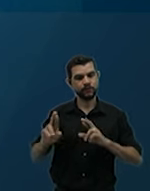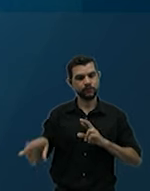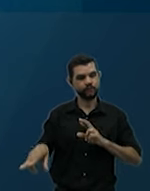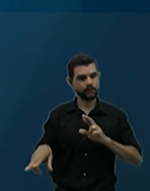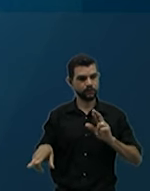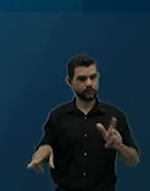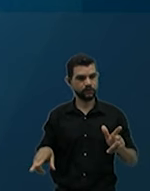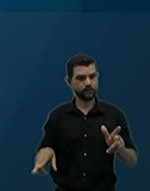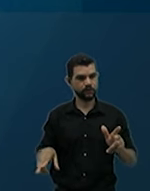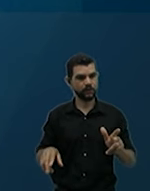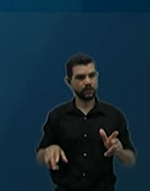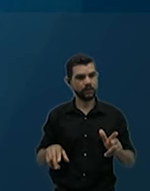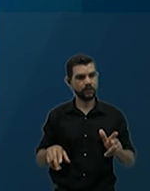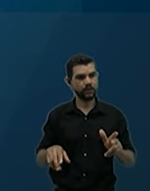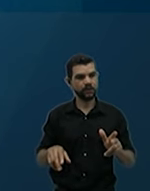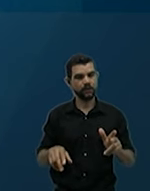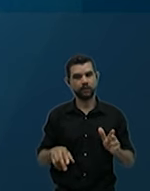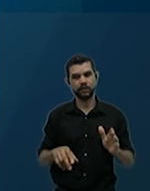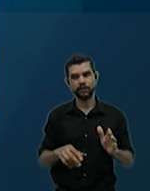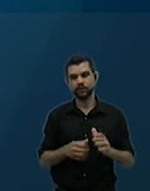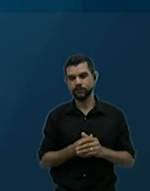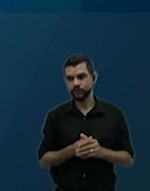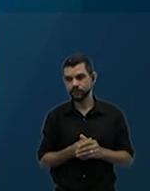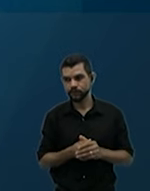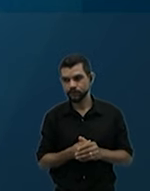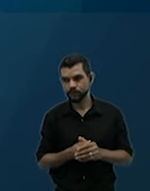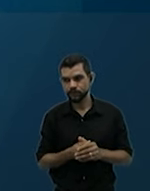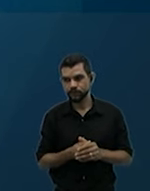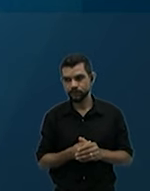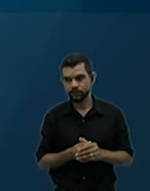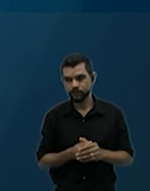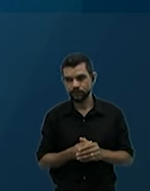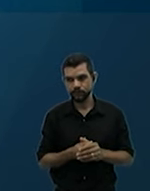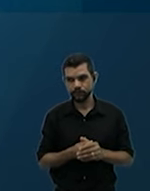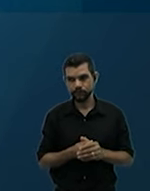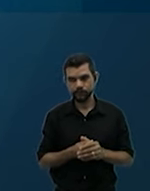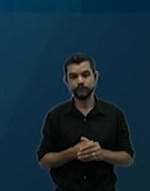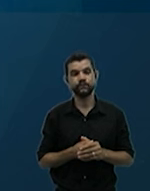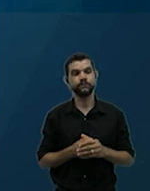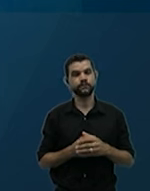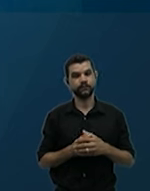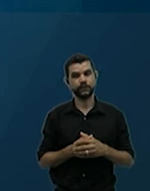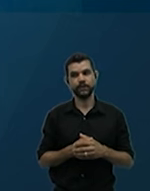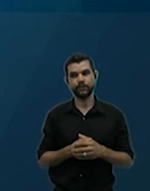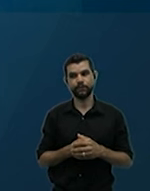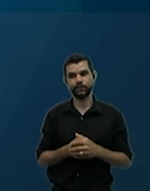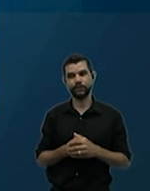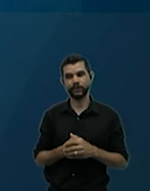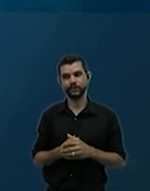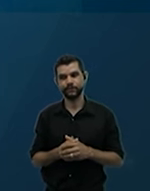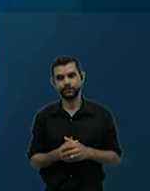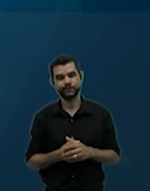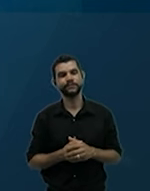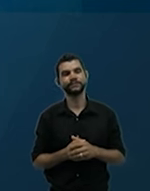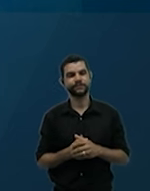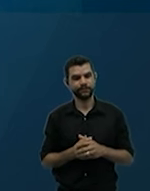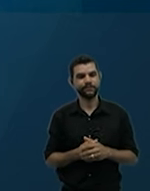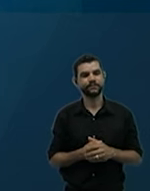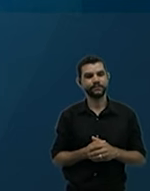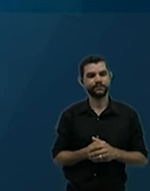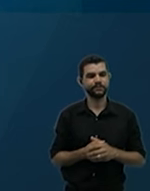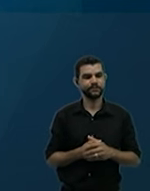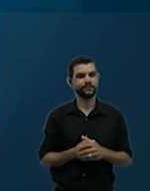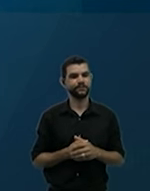caput e a tratada no parágrafo único do artigo 130 do CTN levou em conta o modo